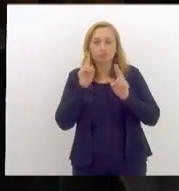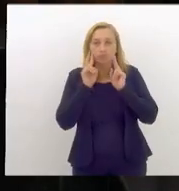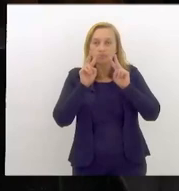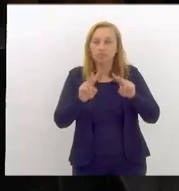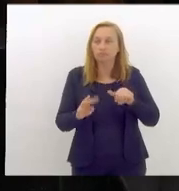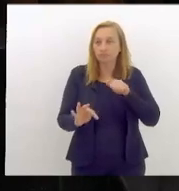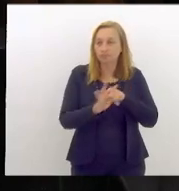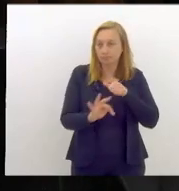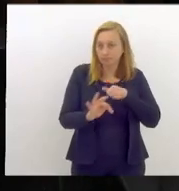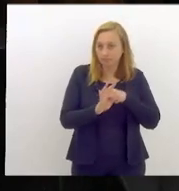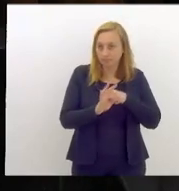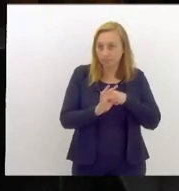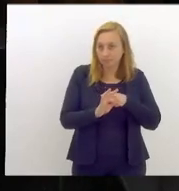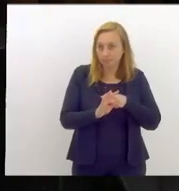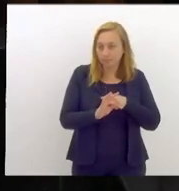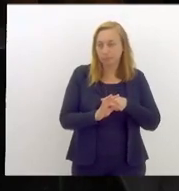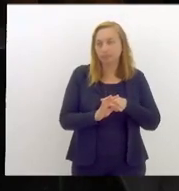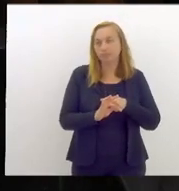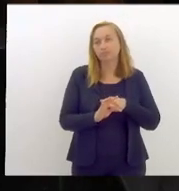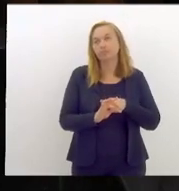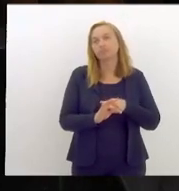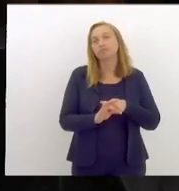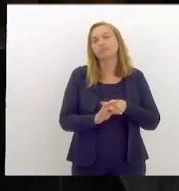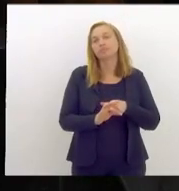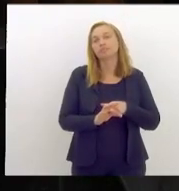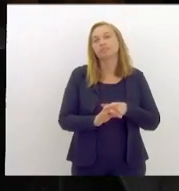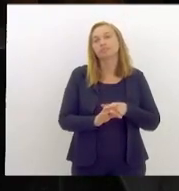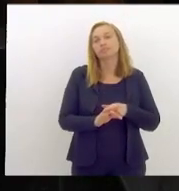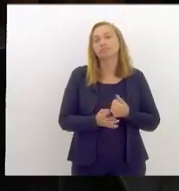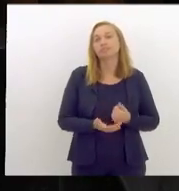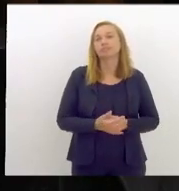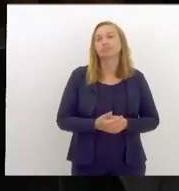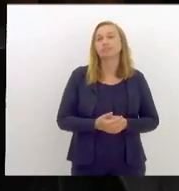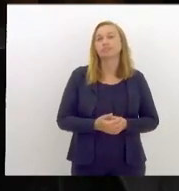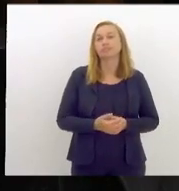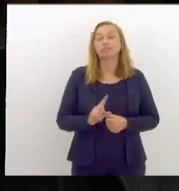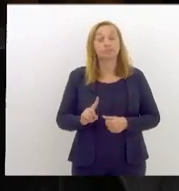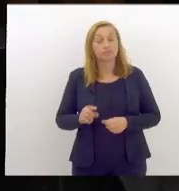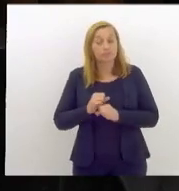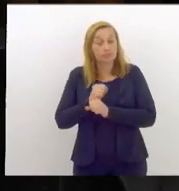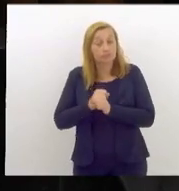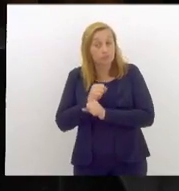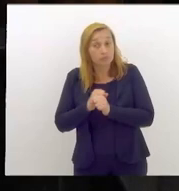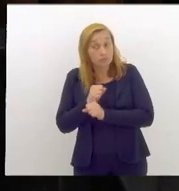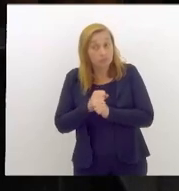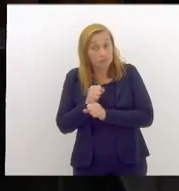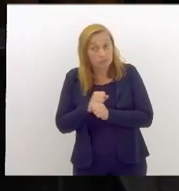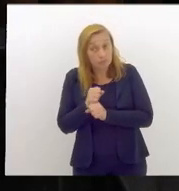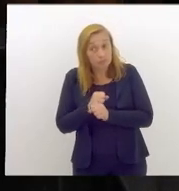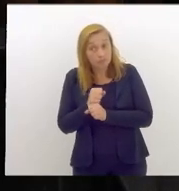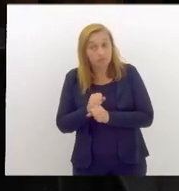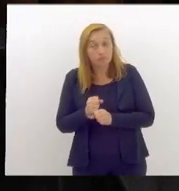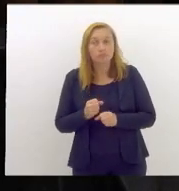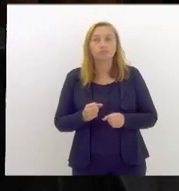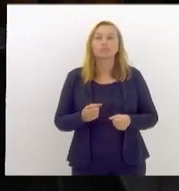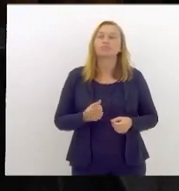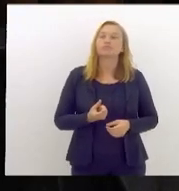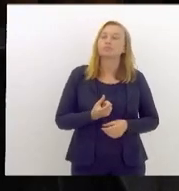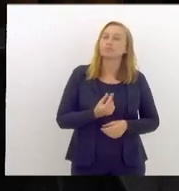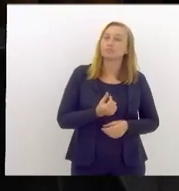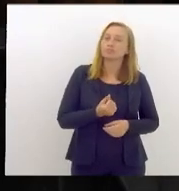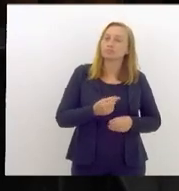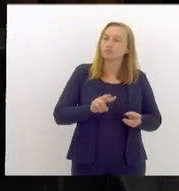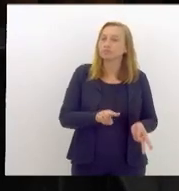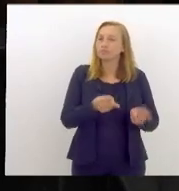técnico que seja levado em consideração a tecnicidade E para isso depois de muito tempo as contas são